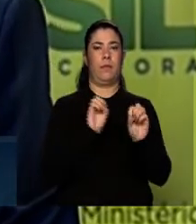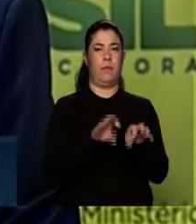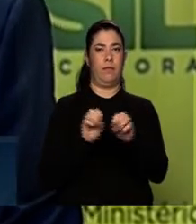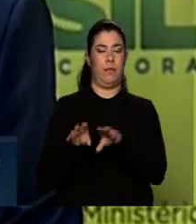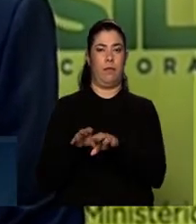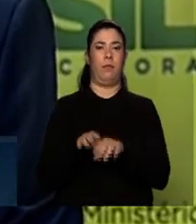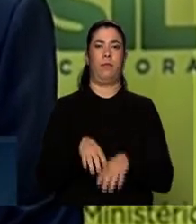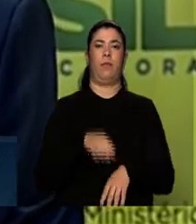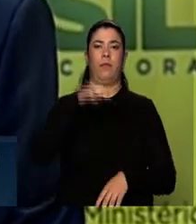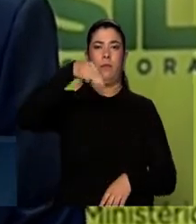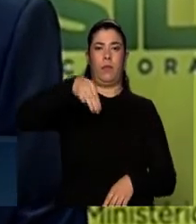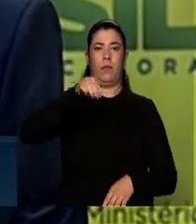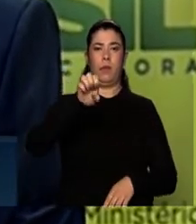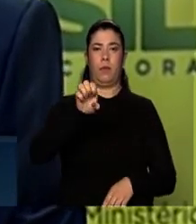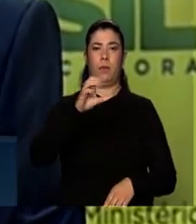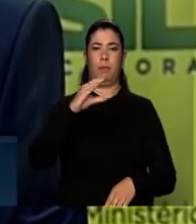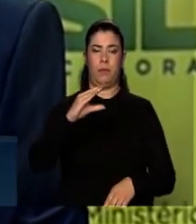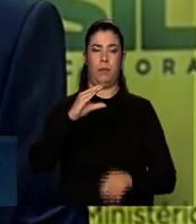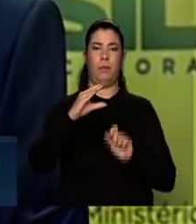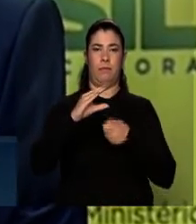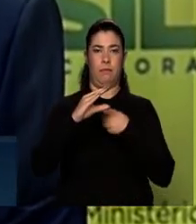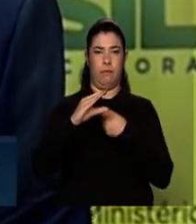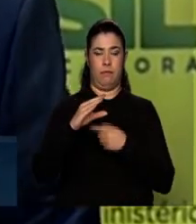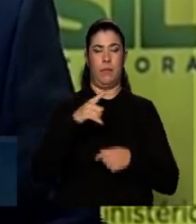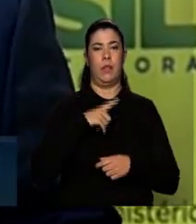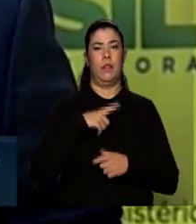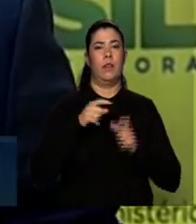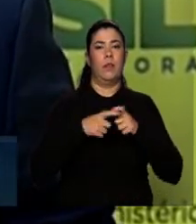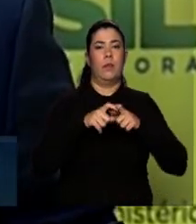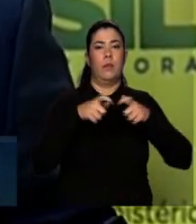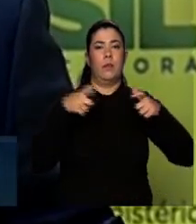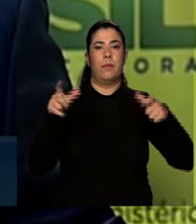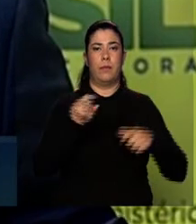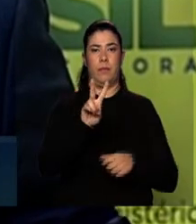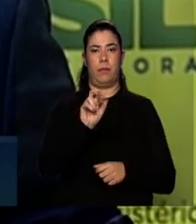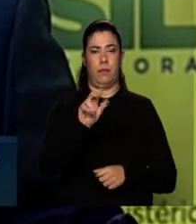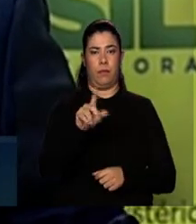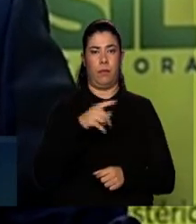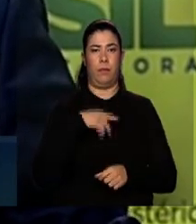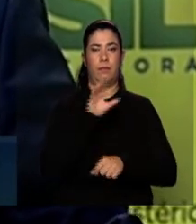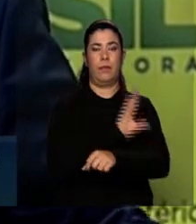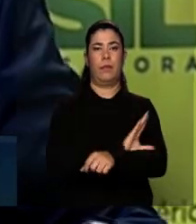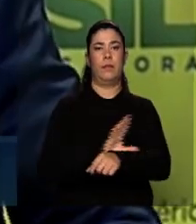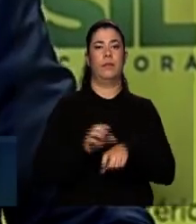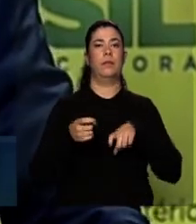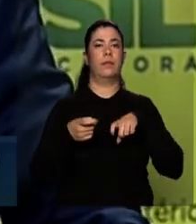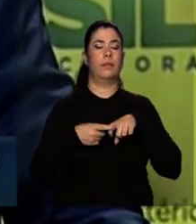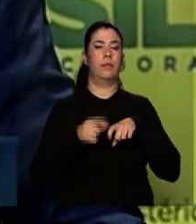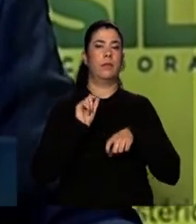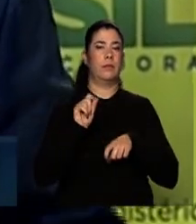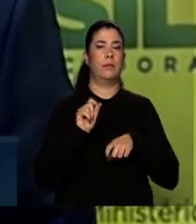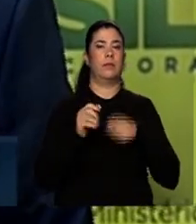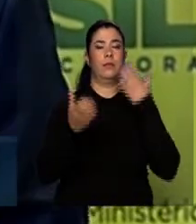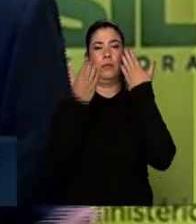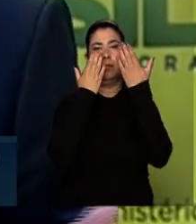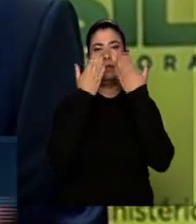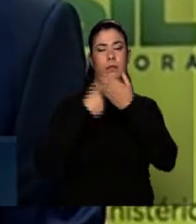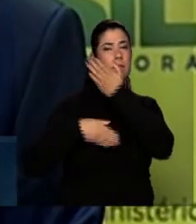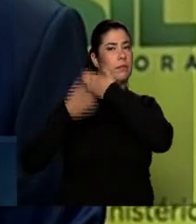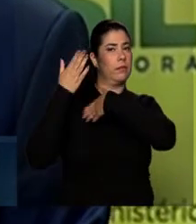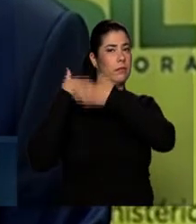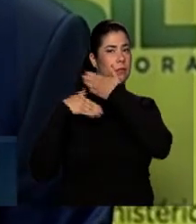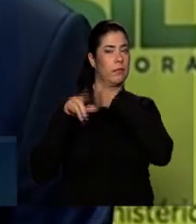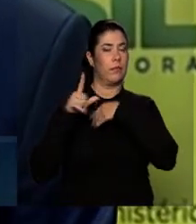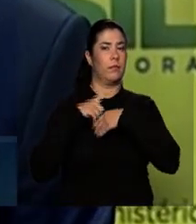mudança da maneira de produzir a ampliação das vagas de medicina, é que antes, além